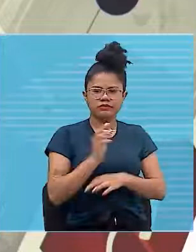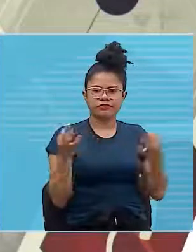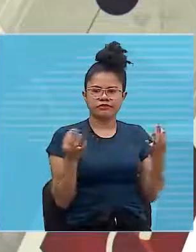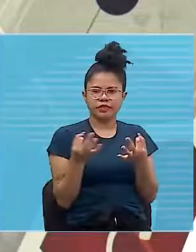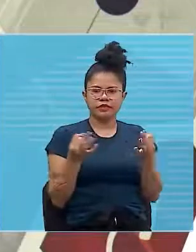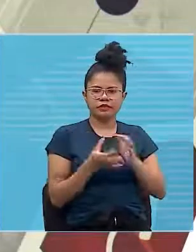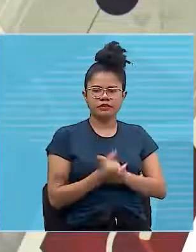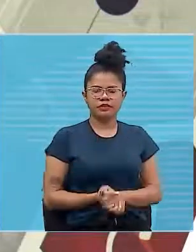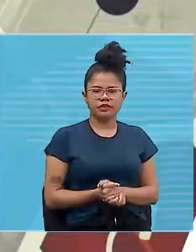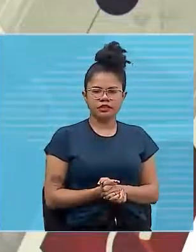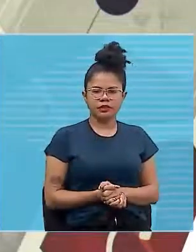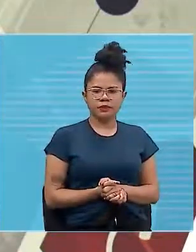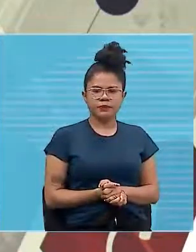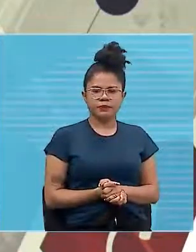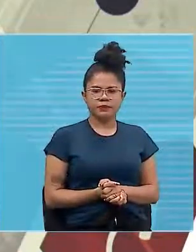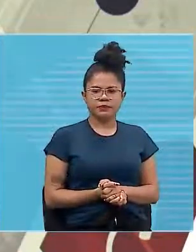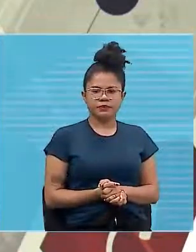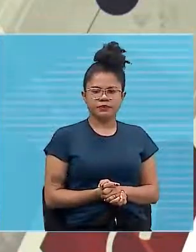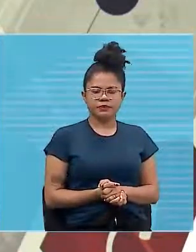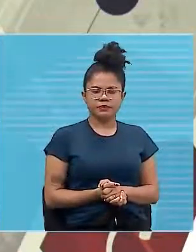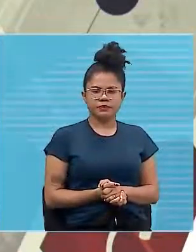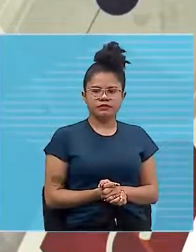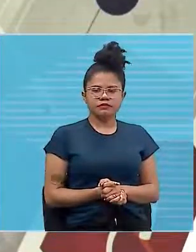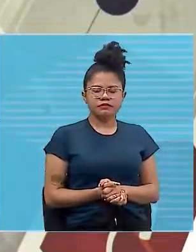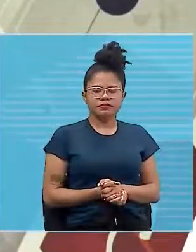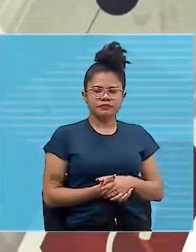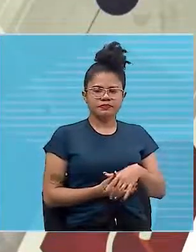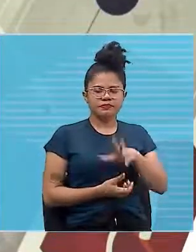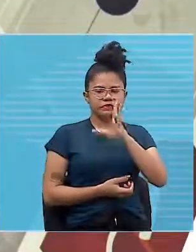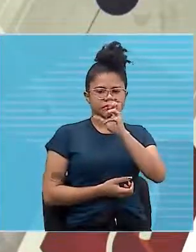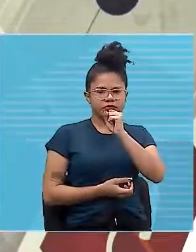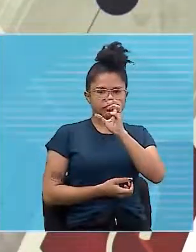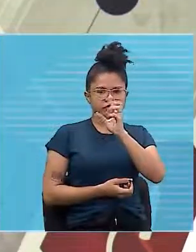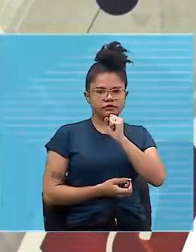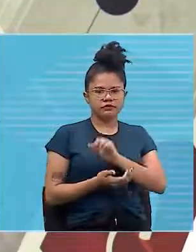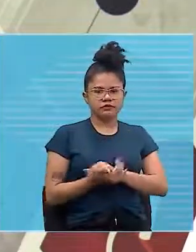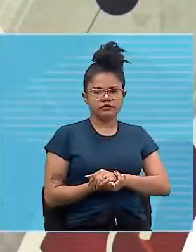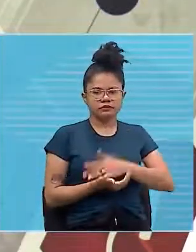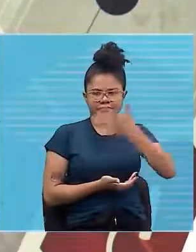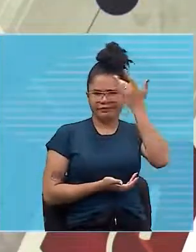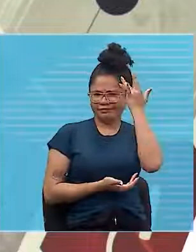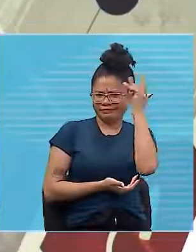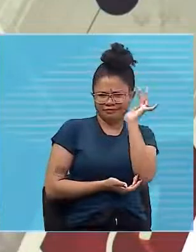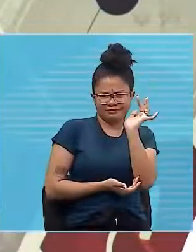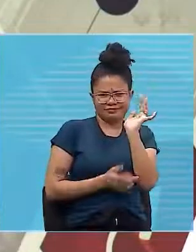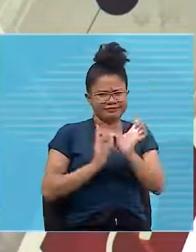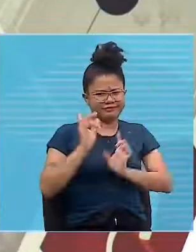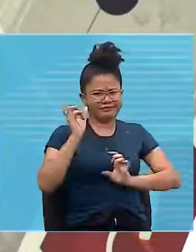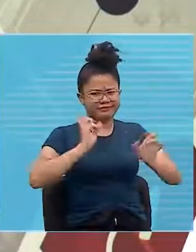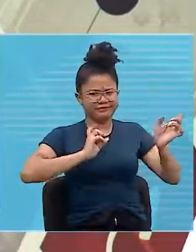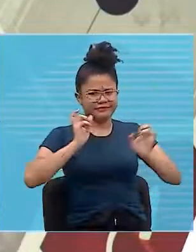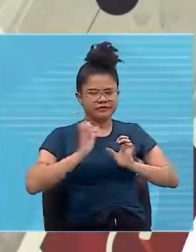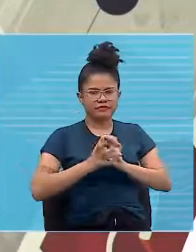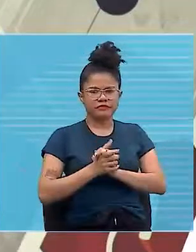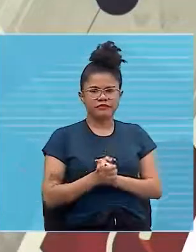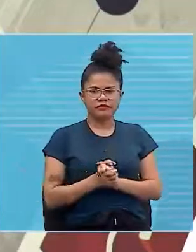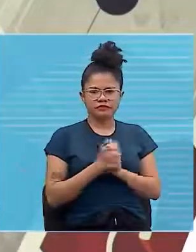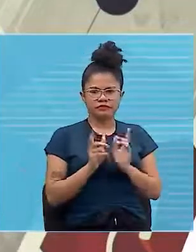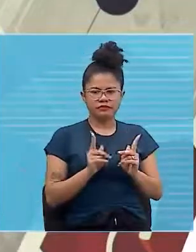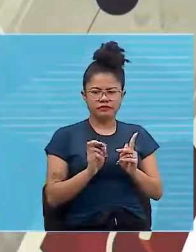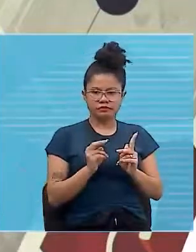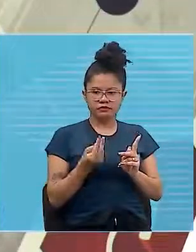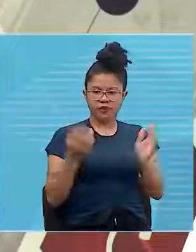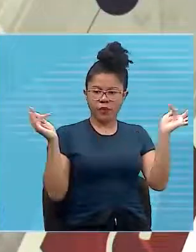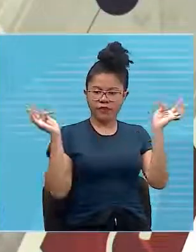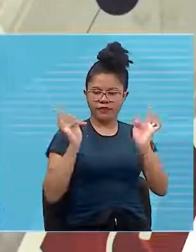interessante o sábado letivo foi diferente eu não sei se eu fico um pouco preocupada né você eu fico muito